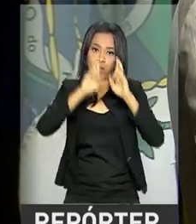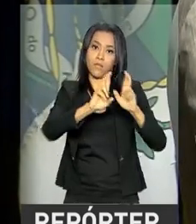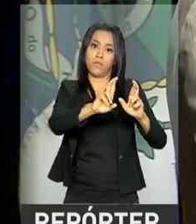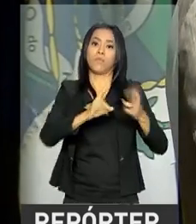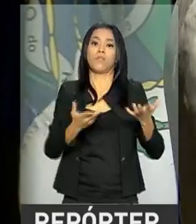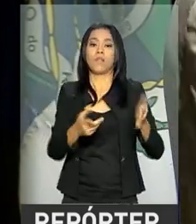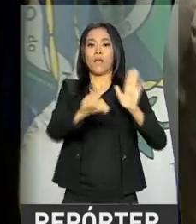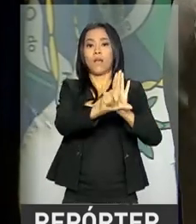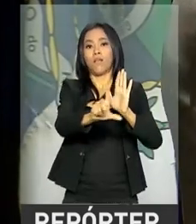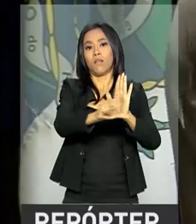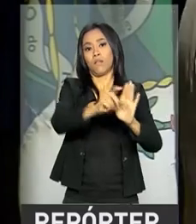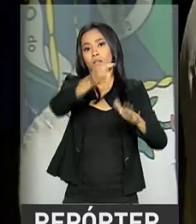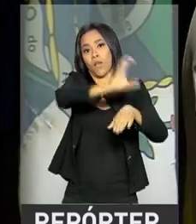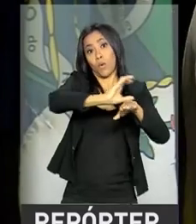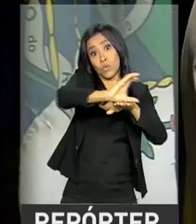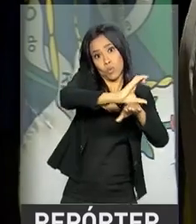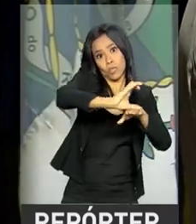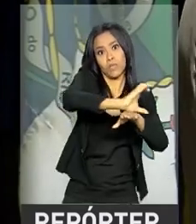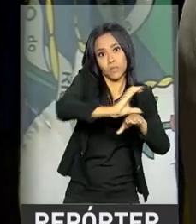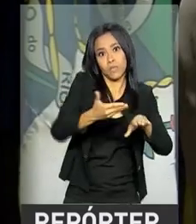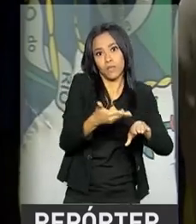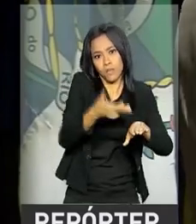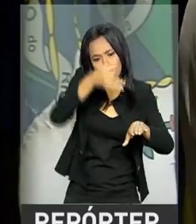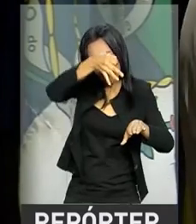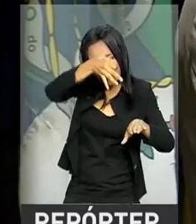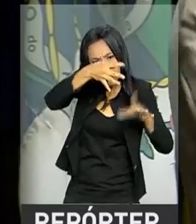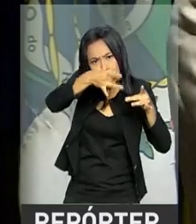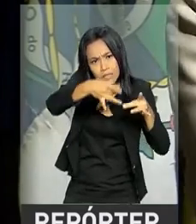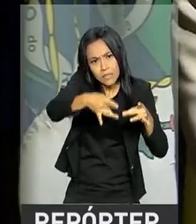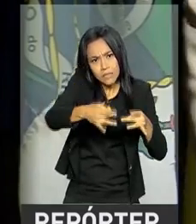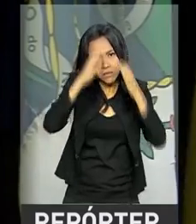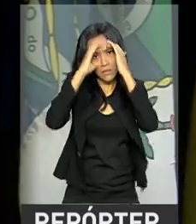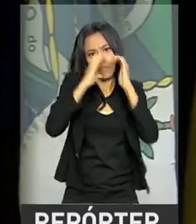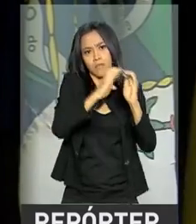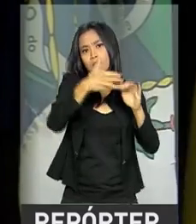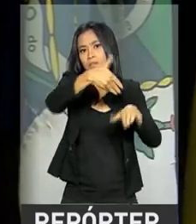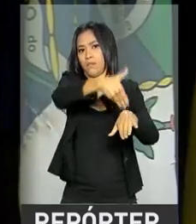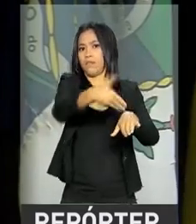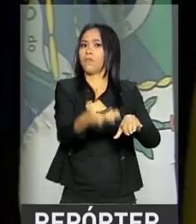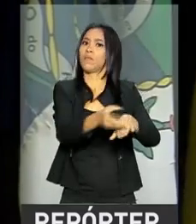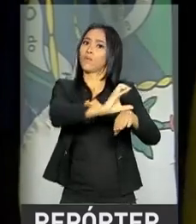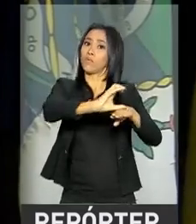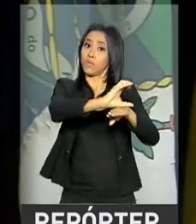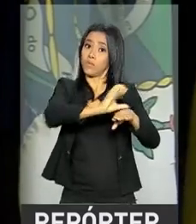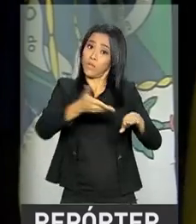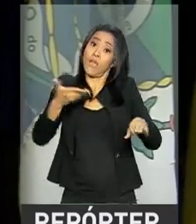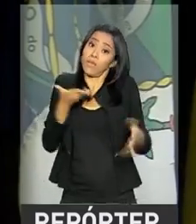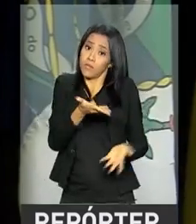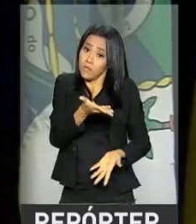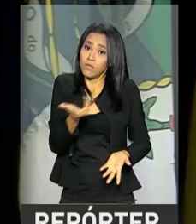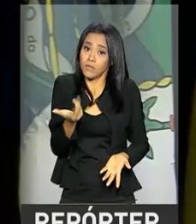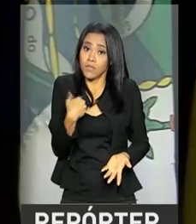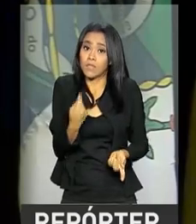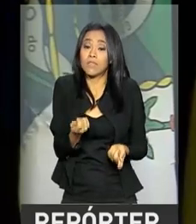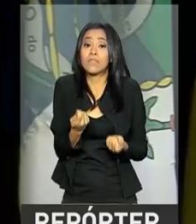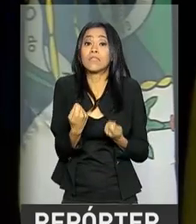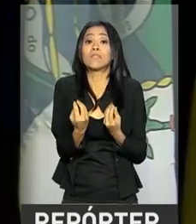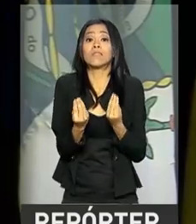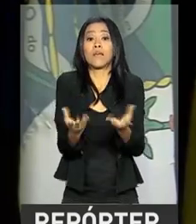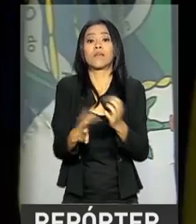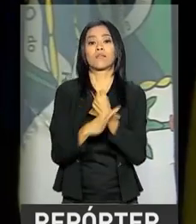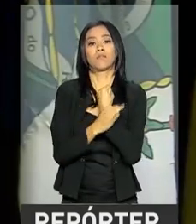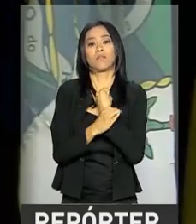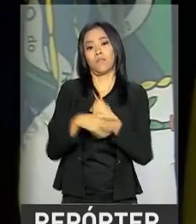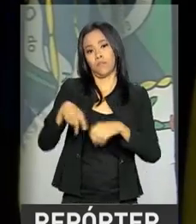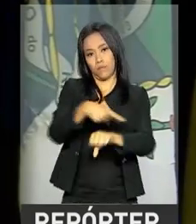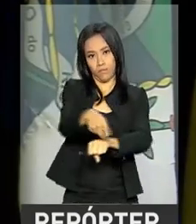nacional cumpre a constituição cumprir rigorosamente o sistema normativo nacional porque é isso que dá estabilidade ao país